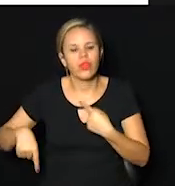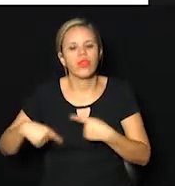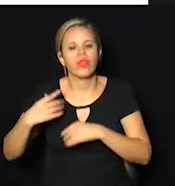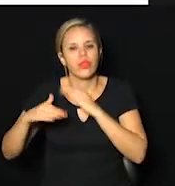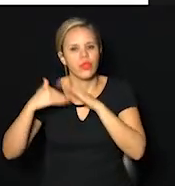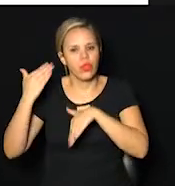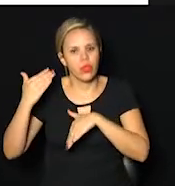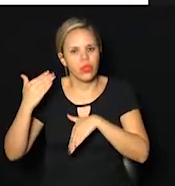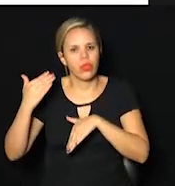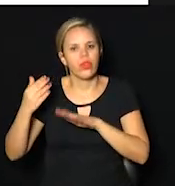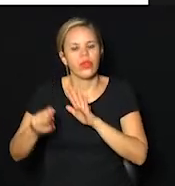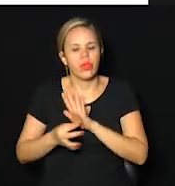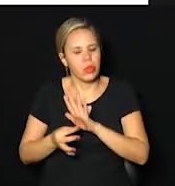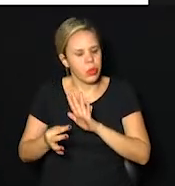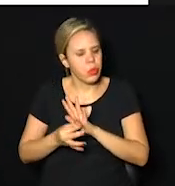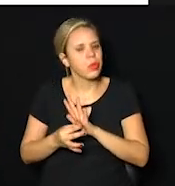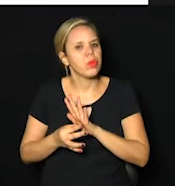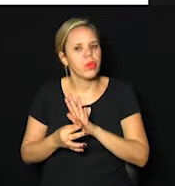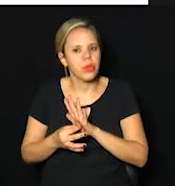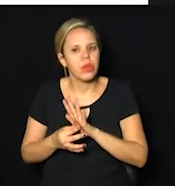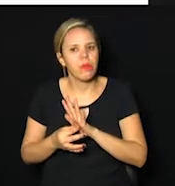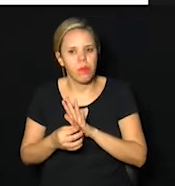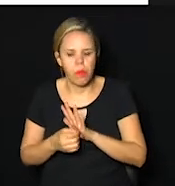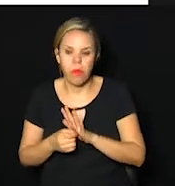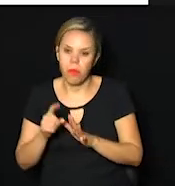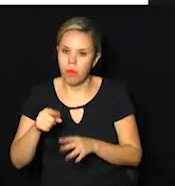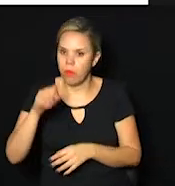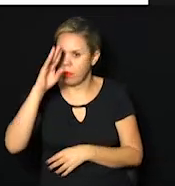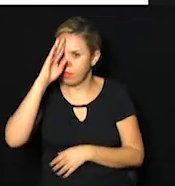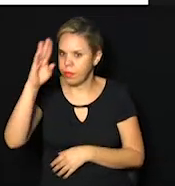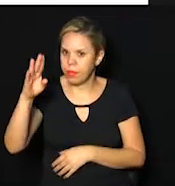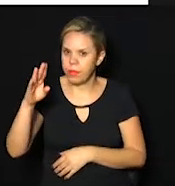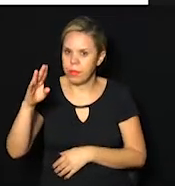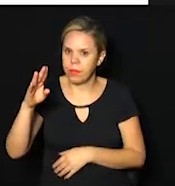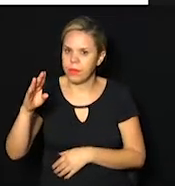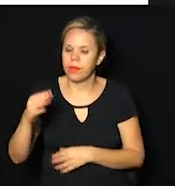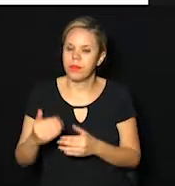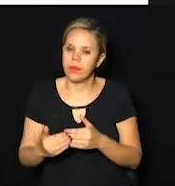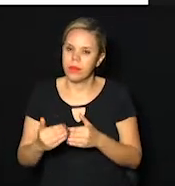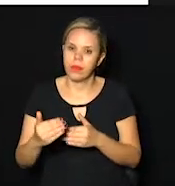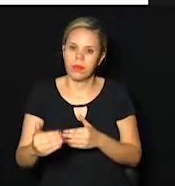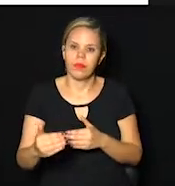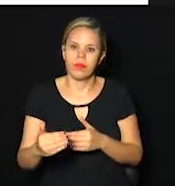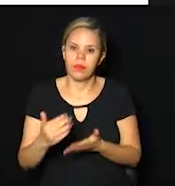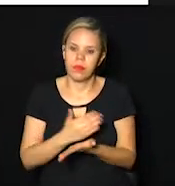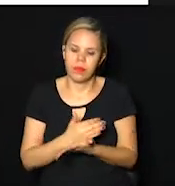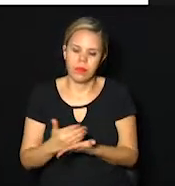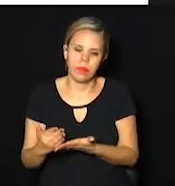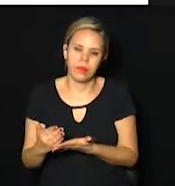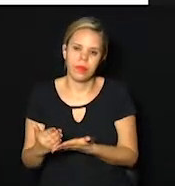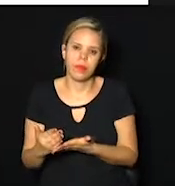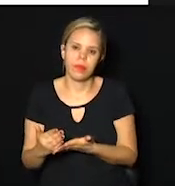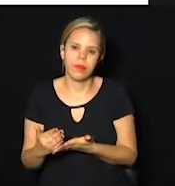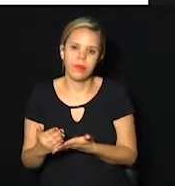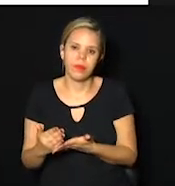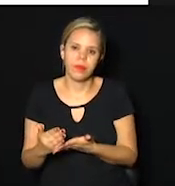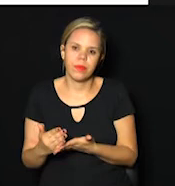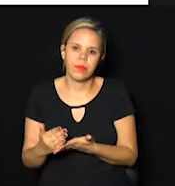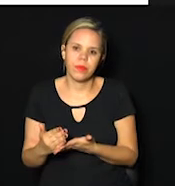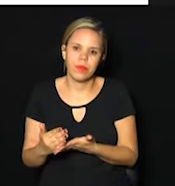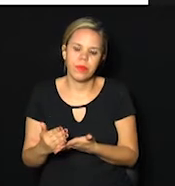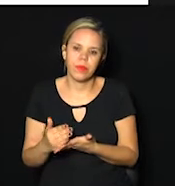de posicionamento e tudo mais, é fundamental que a gente parta, que a gente comece a partir